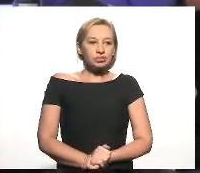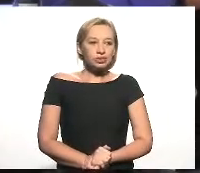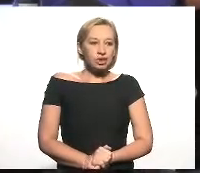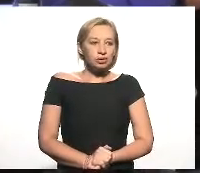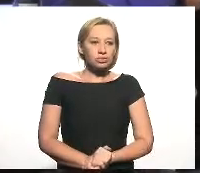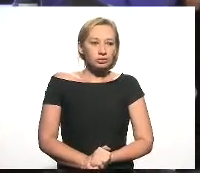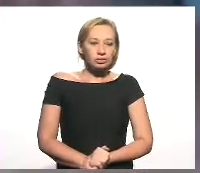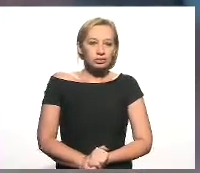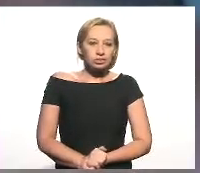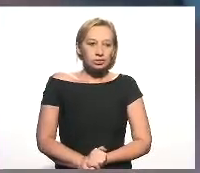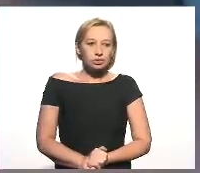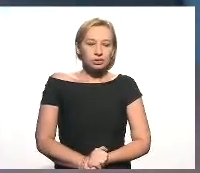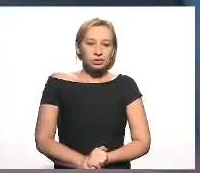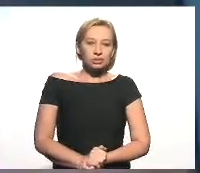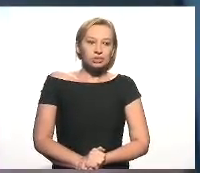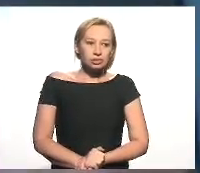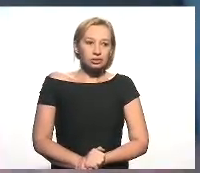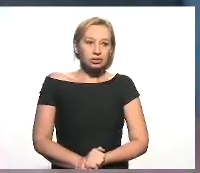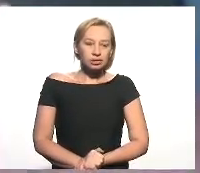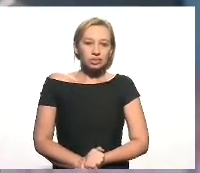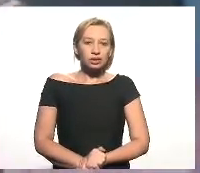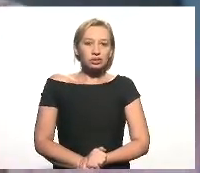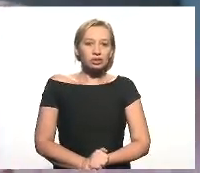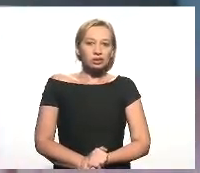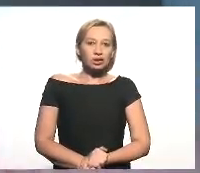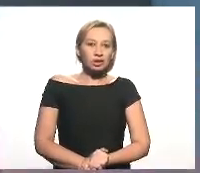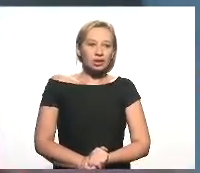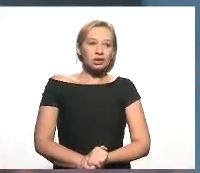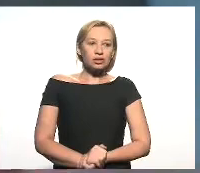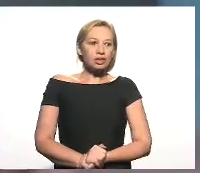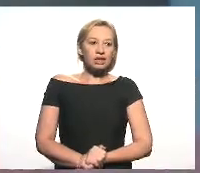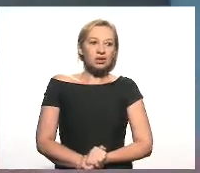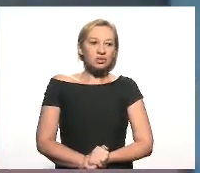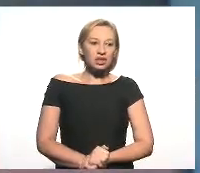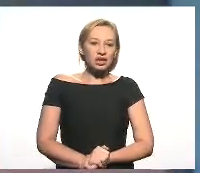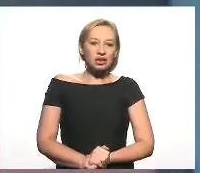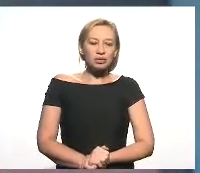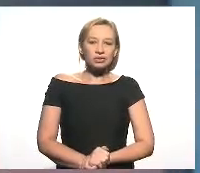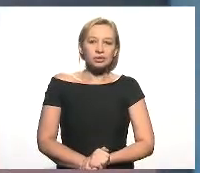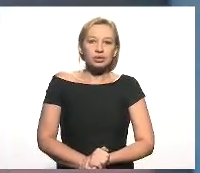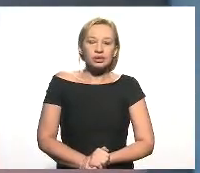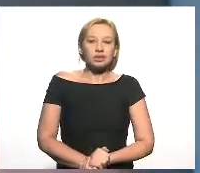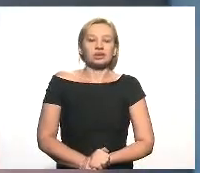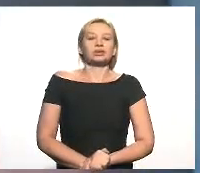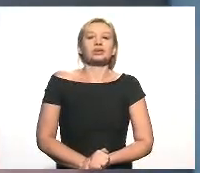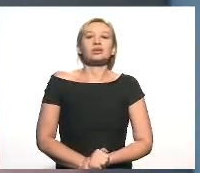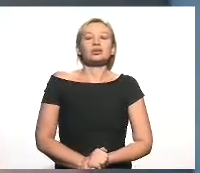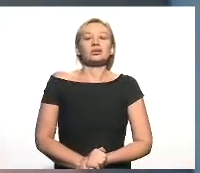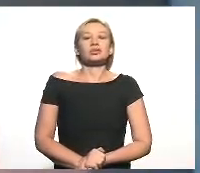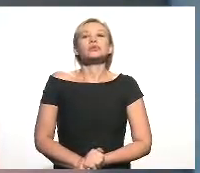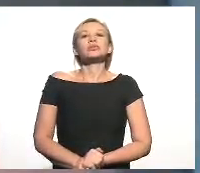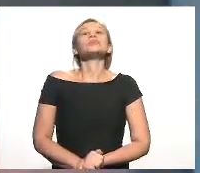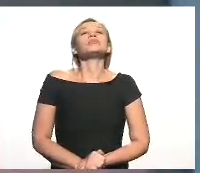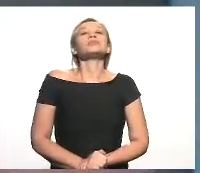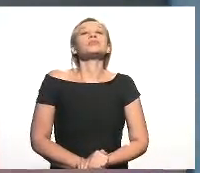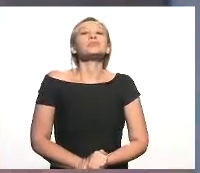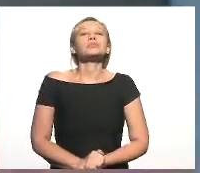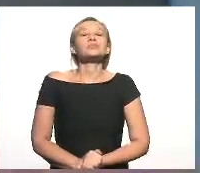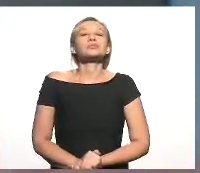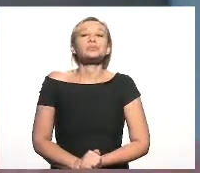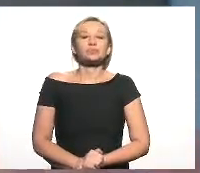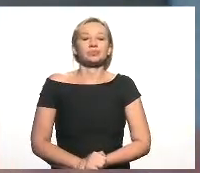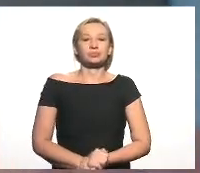Senhor presidente, deputados e deputadas, na verdade, presidente, capitão Paulo Teixeira, presidente em exercício nessa